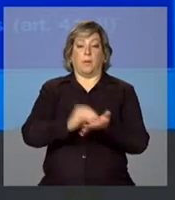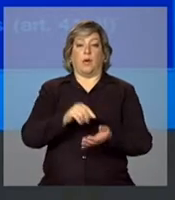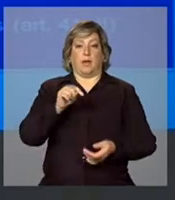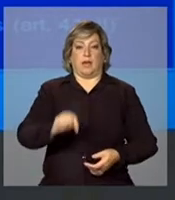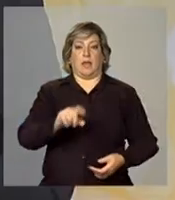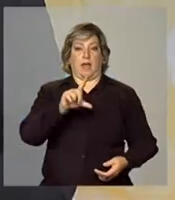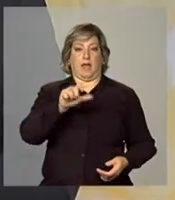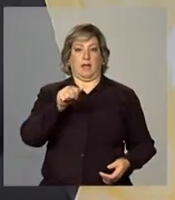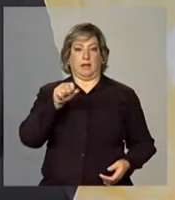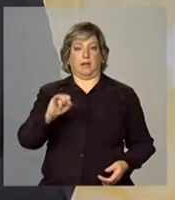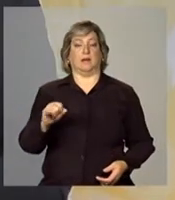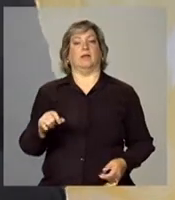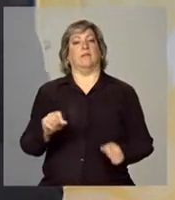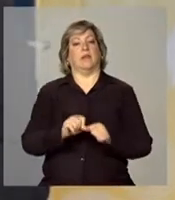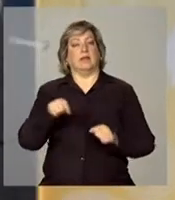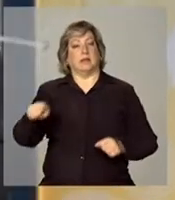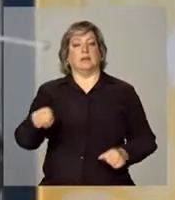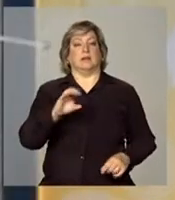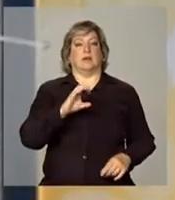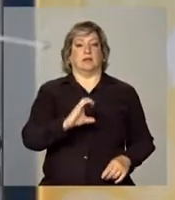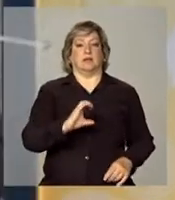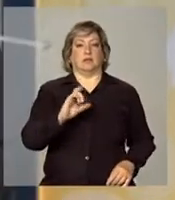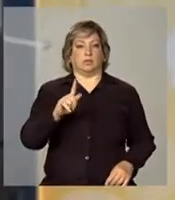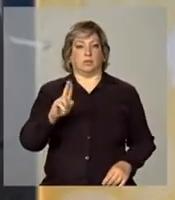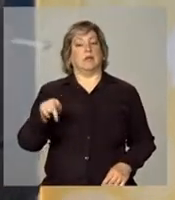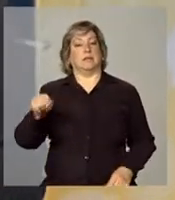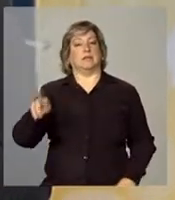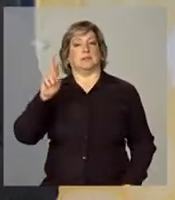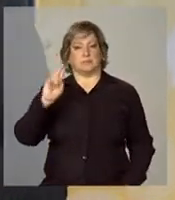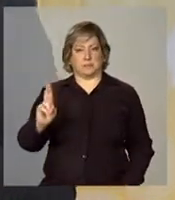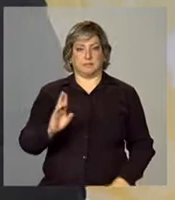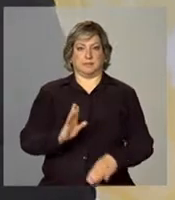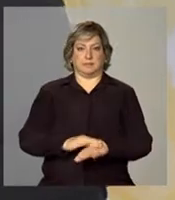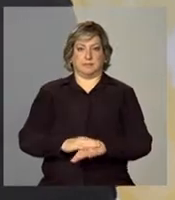à Controladoria Geral da União esse papel.